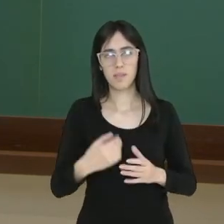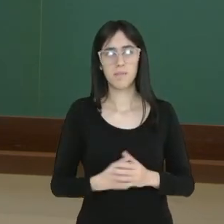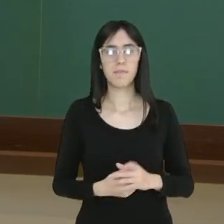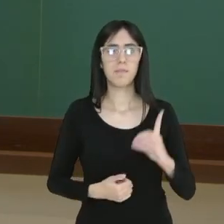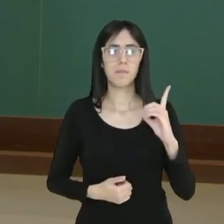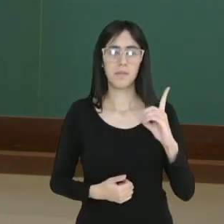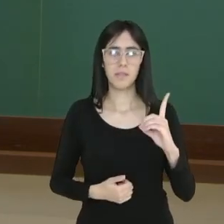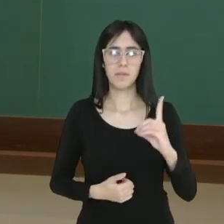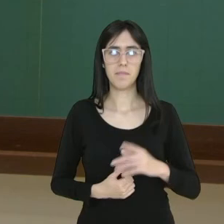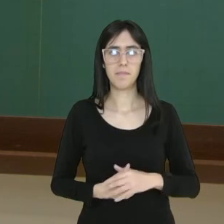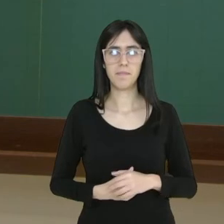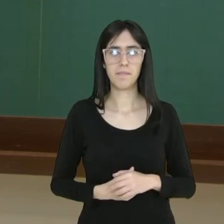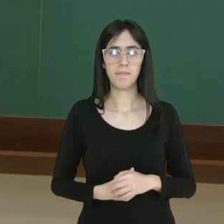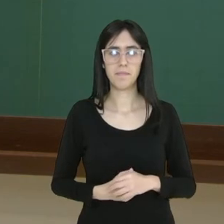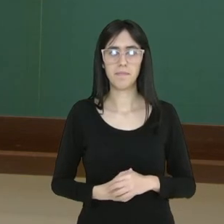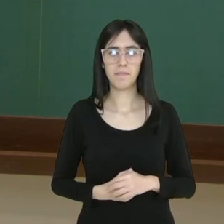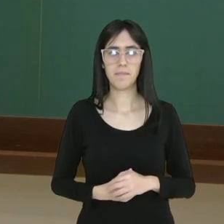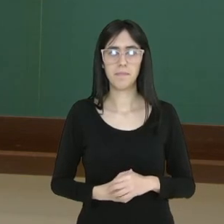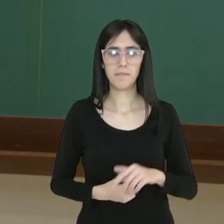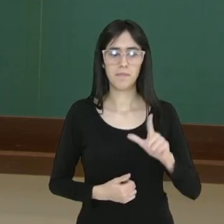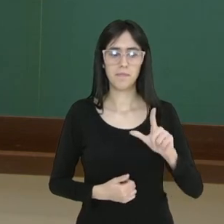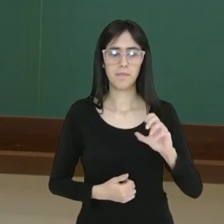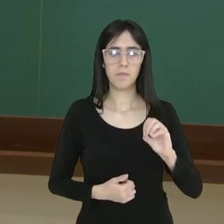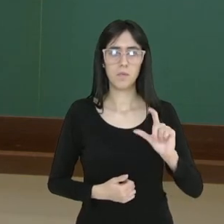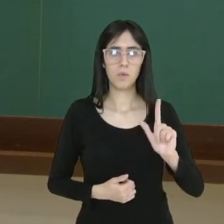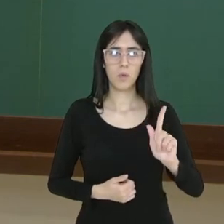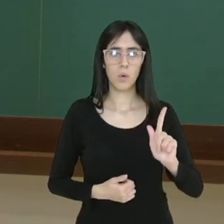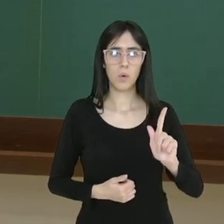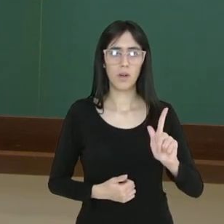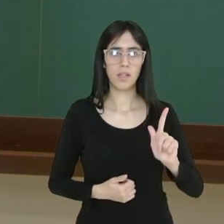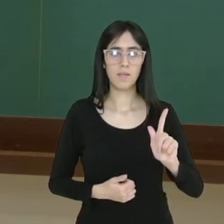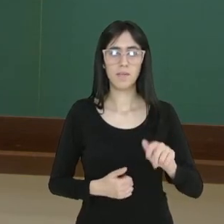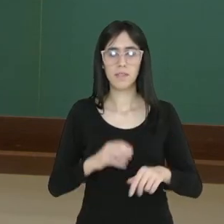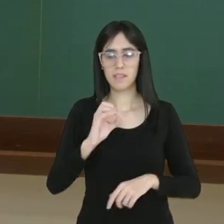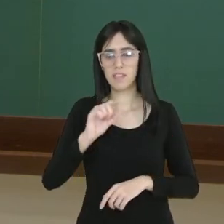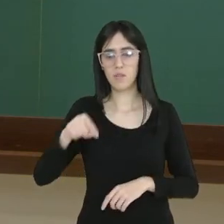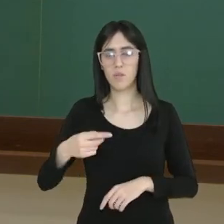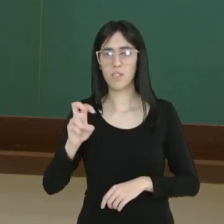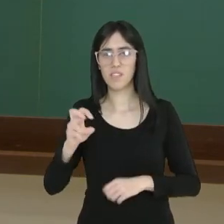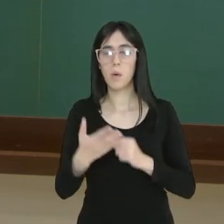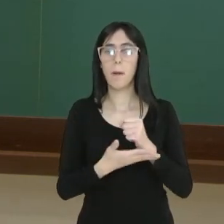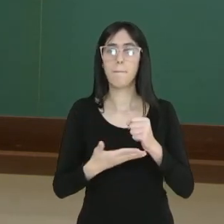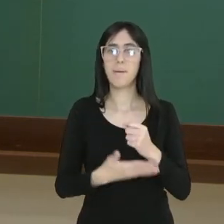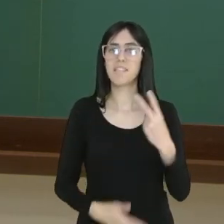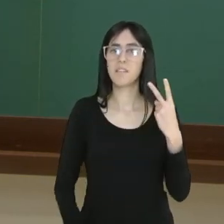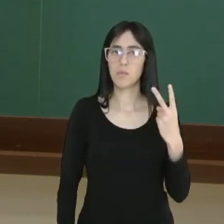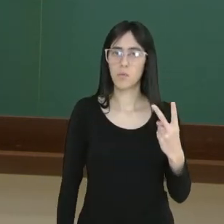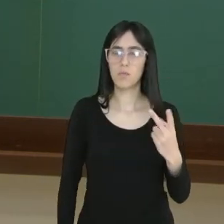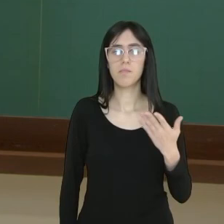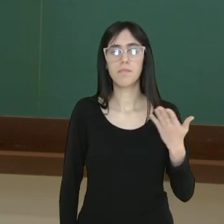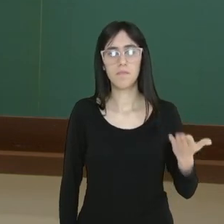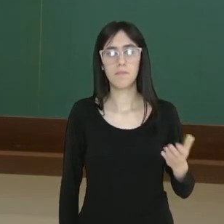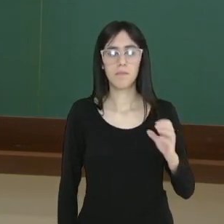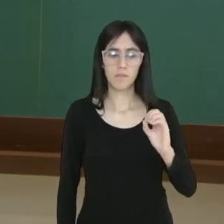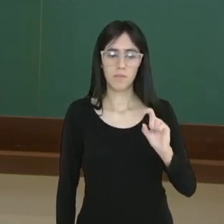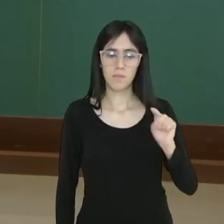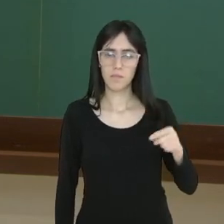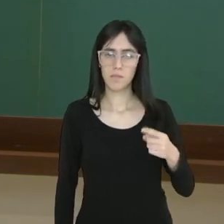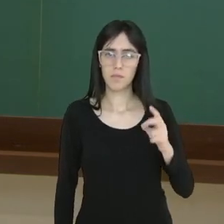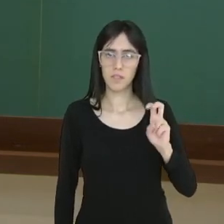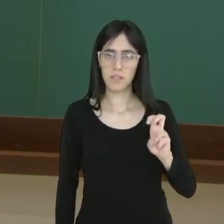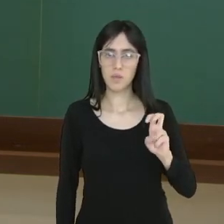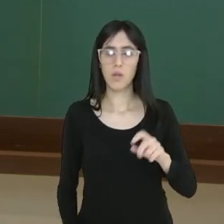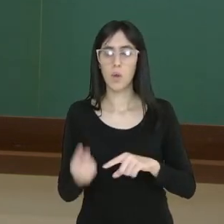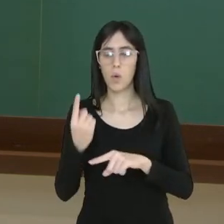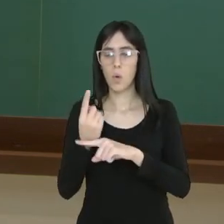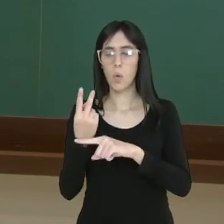D. Log de 0,5 na base 2. Escrevemos o 0,5 como 1/2, né?